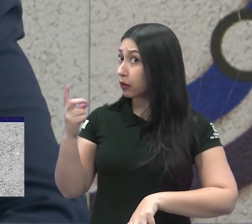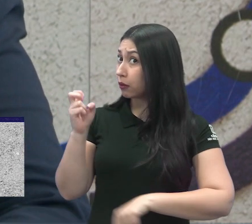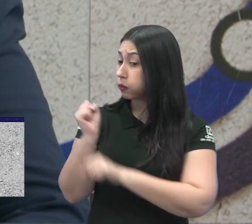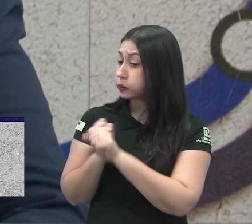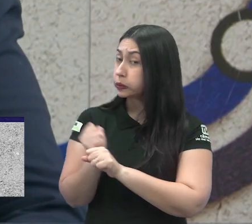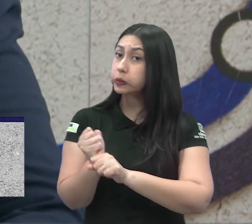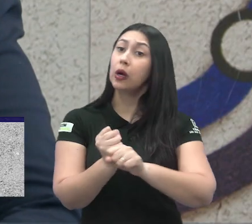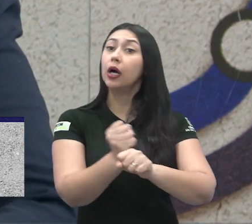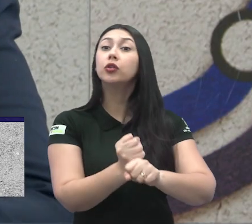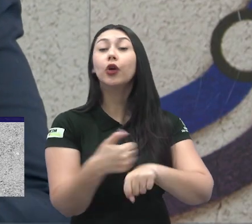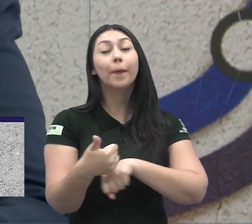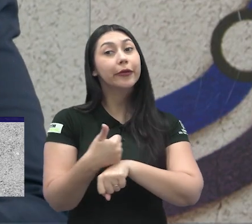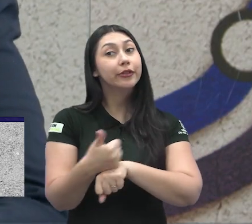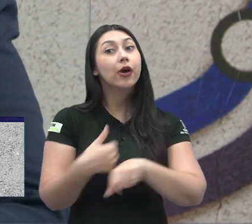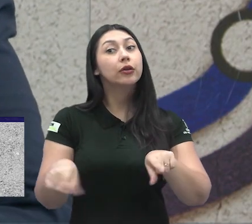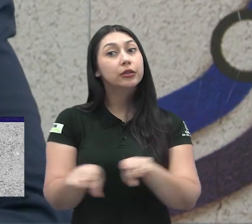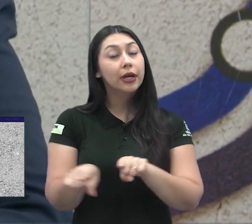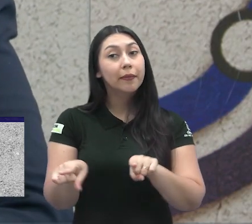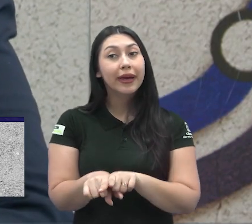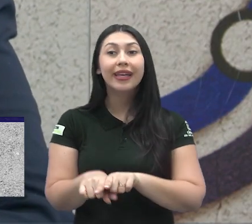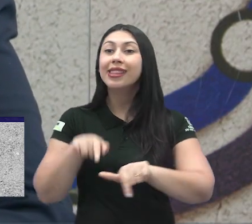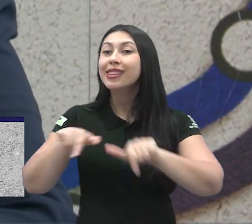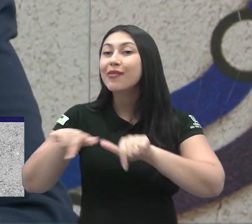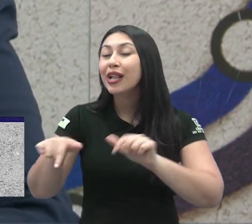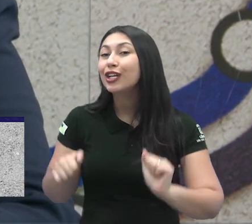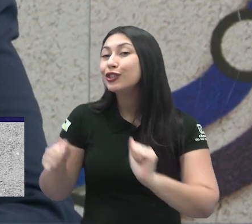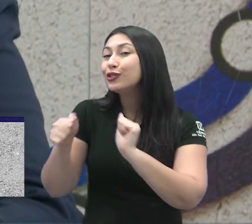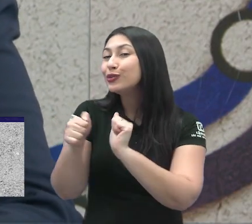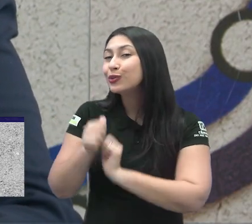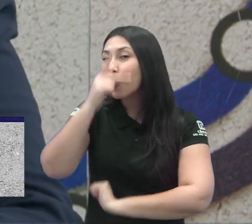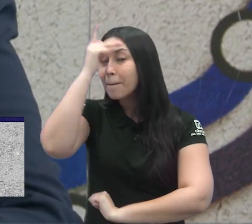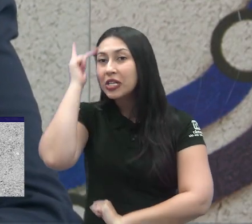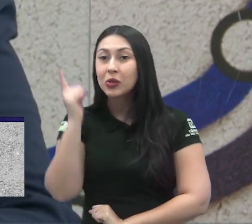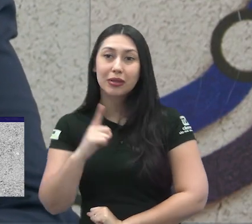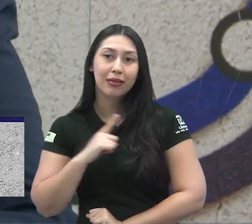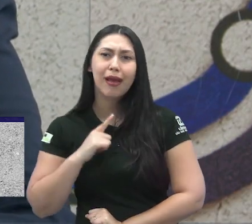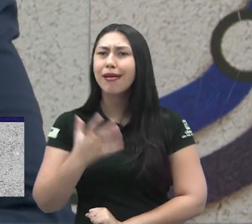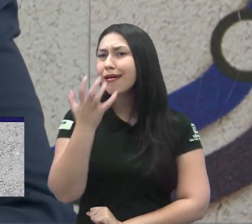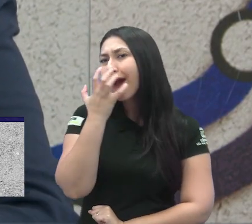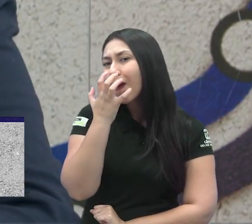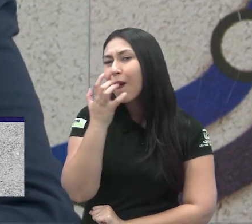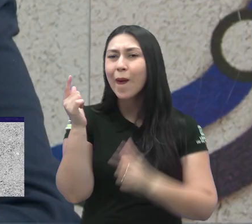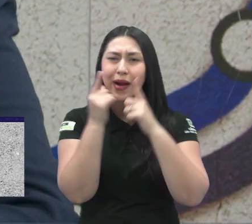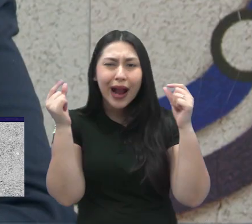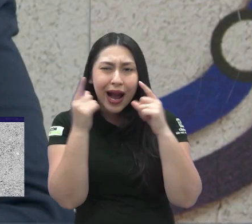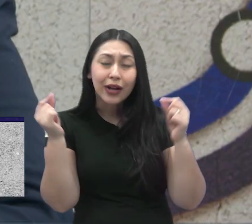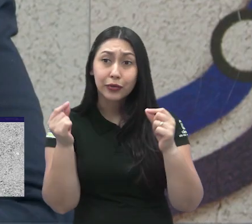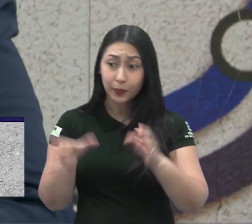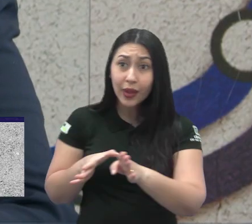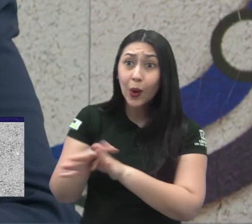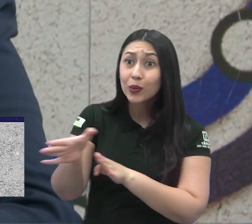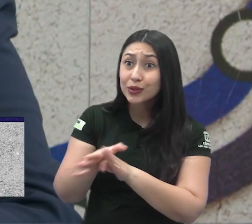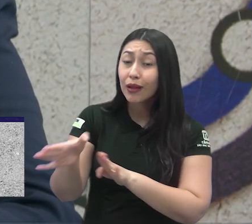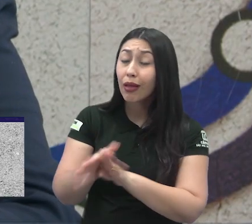também vem atuando diretamente com tutores de PET, prestando consultorias nutricionais para